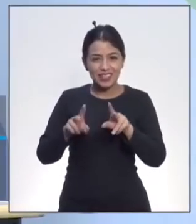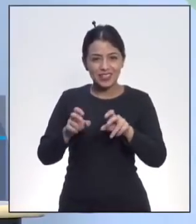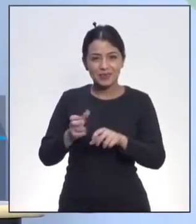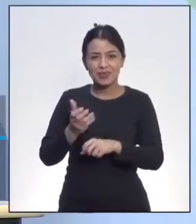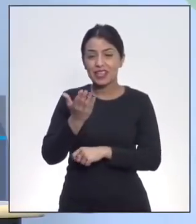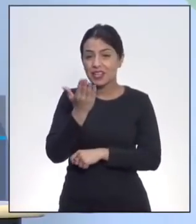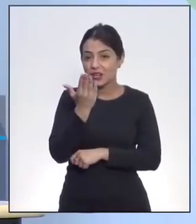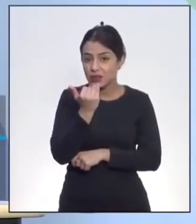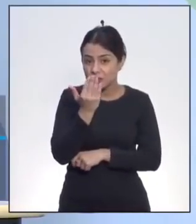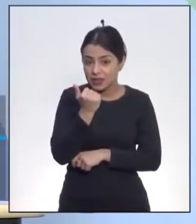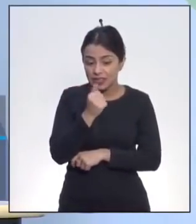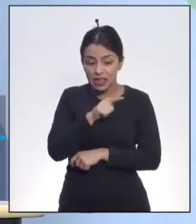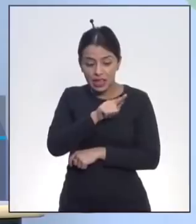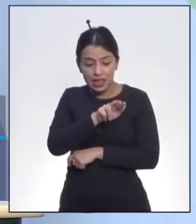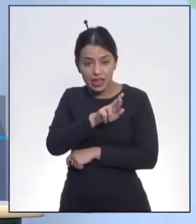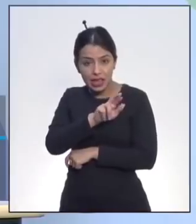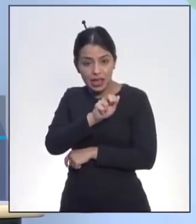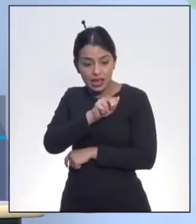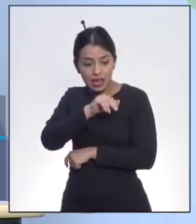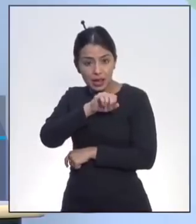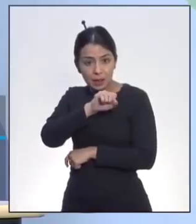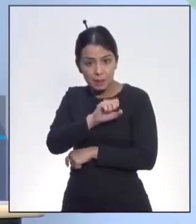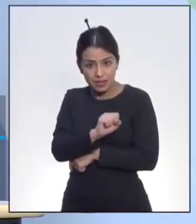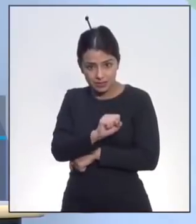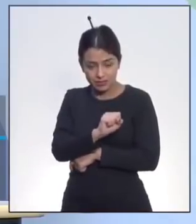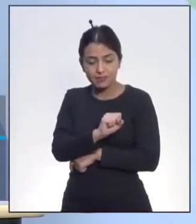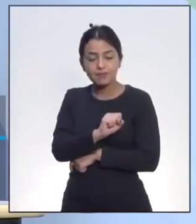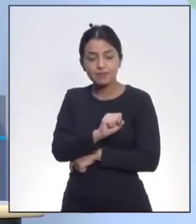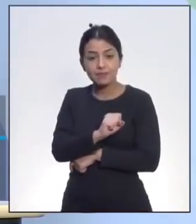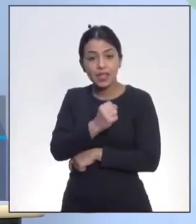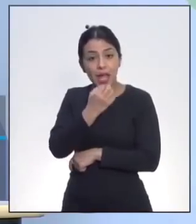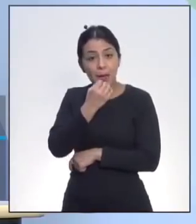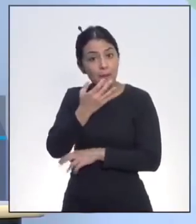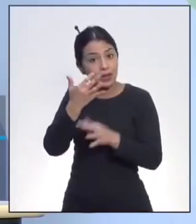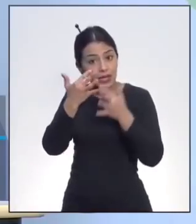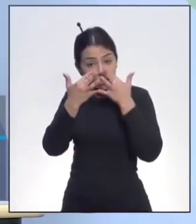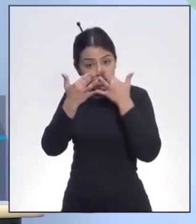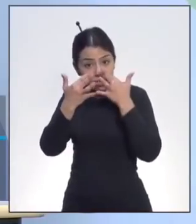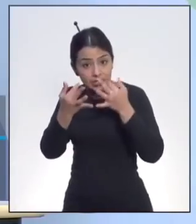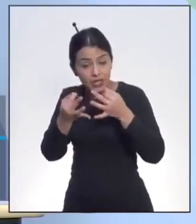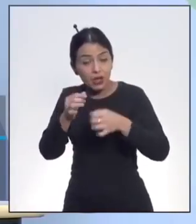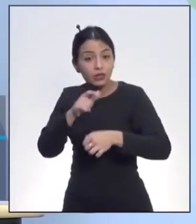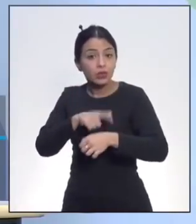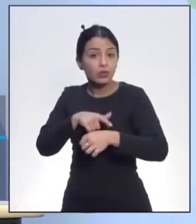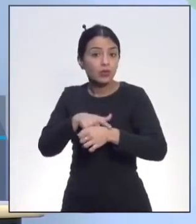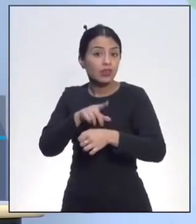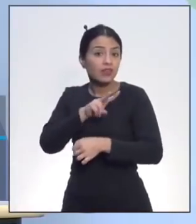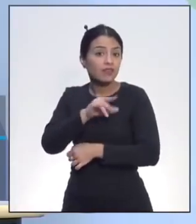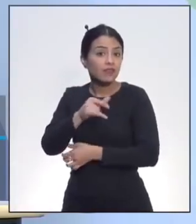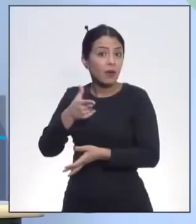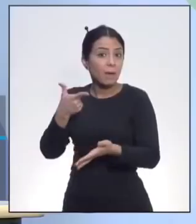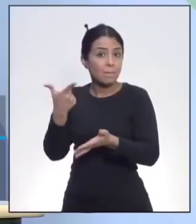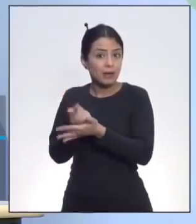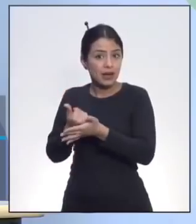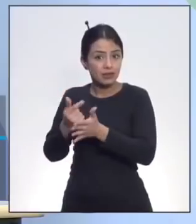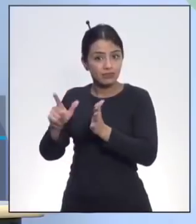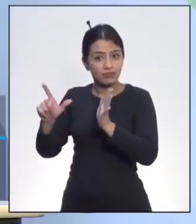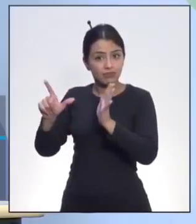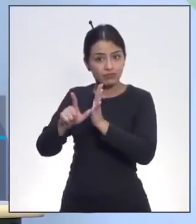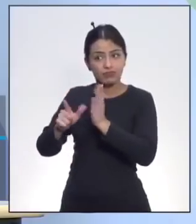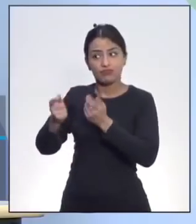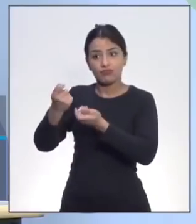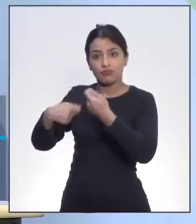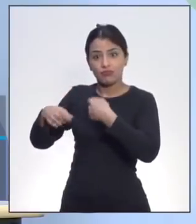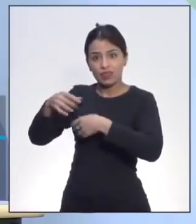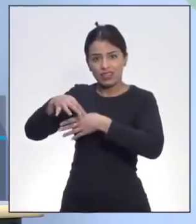gramas, vale até chamar a atenção quando a gente vai fazer a compra no açougue, por exemplo. É uma mania